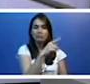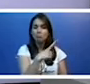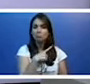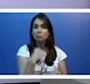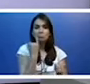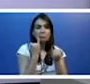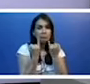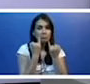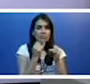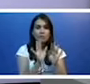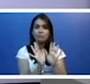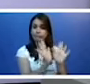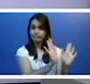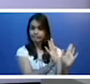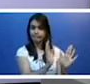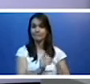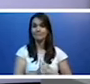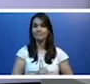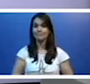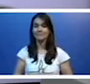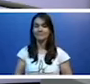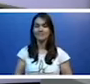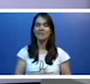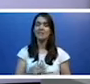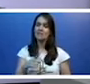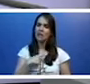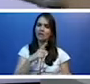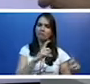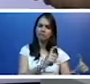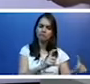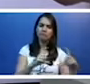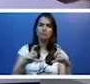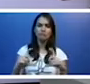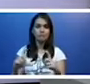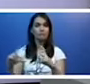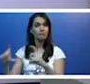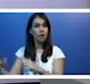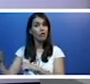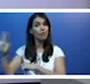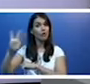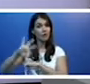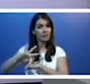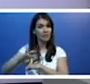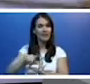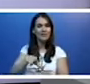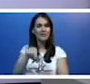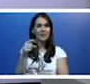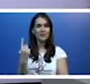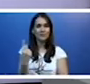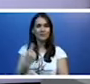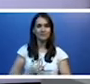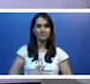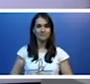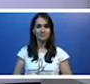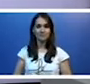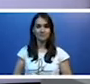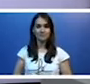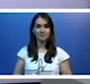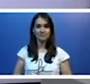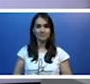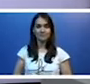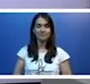informação nenhuma para gente e há três formas não é tão a fórmula que tem cateto oposto e adjacente ao mesmo